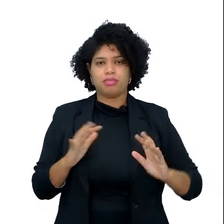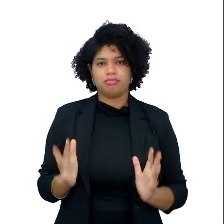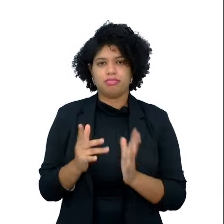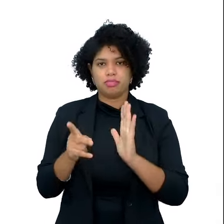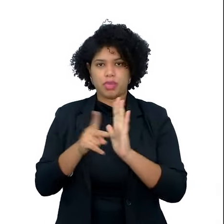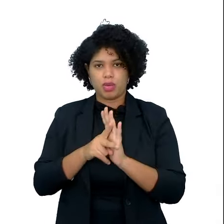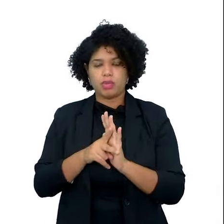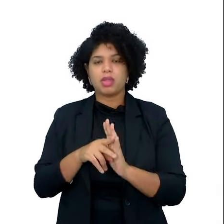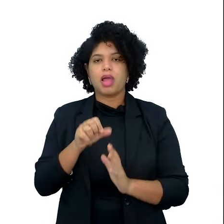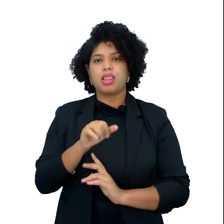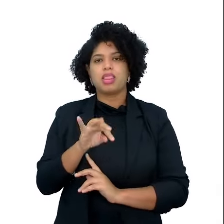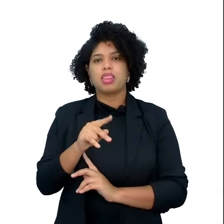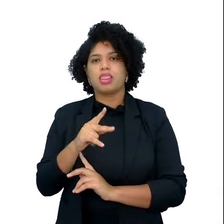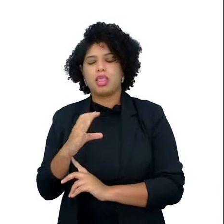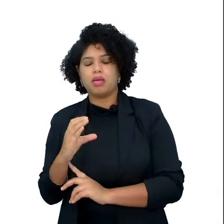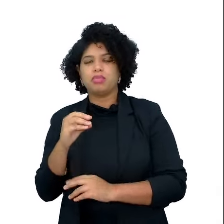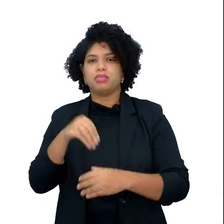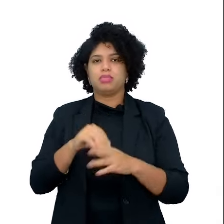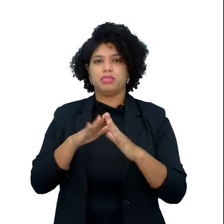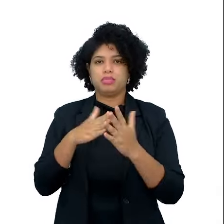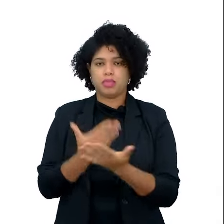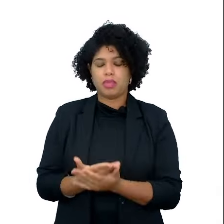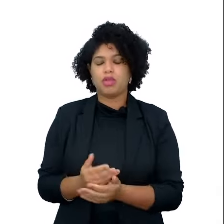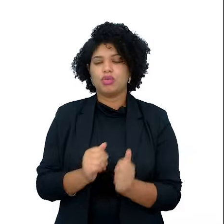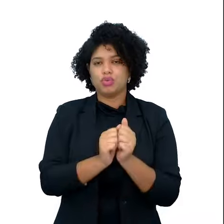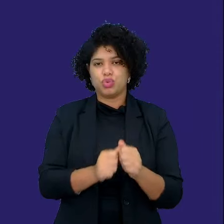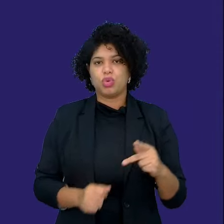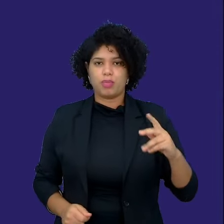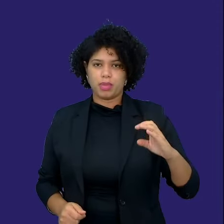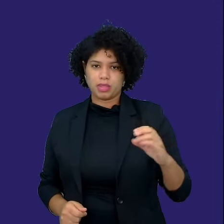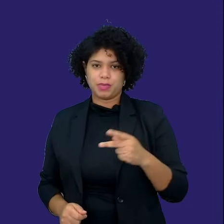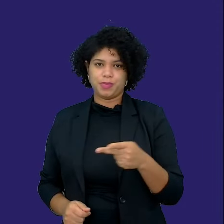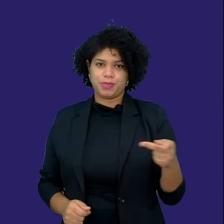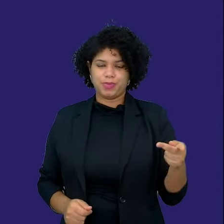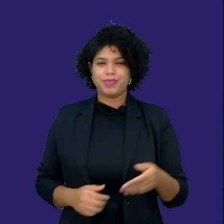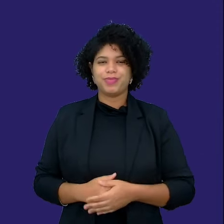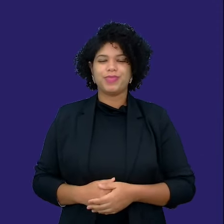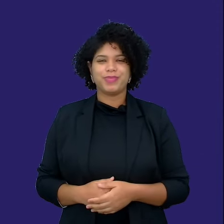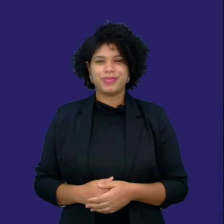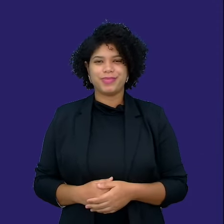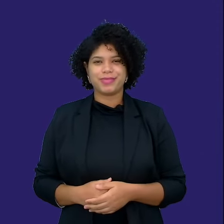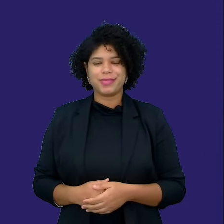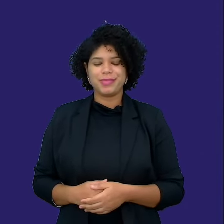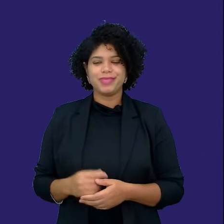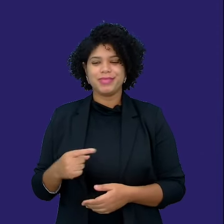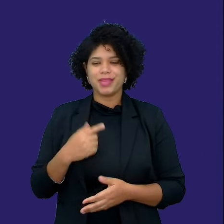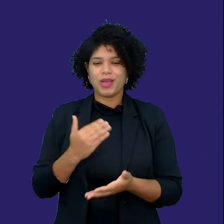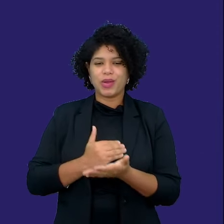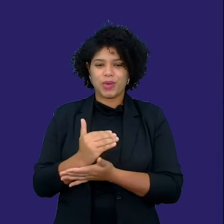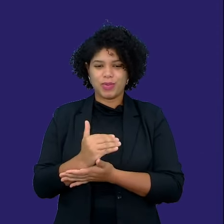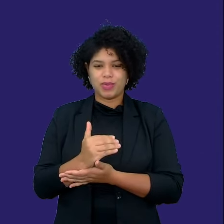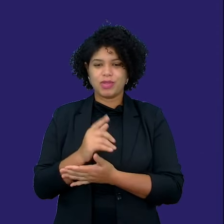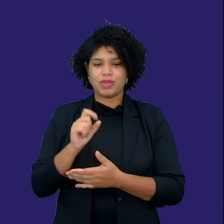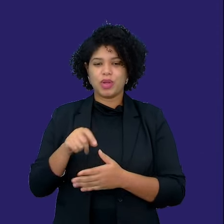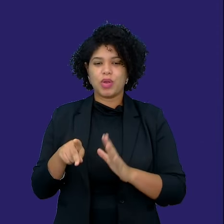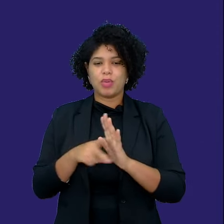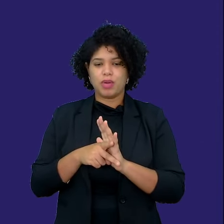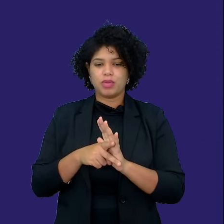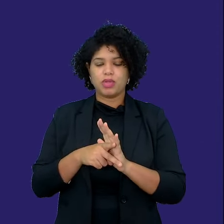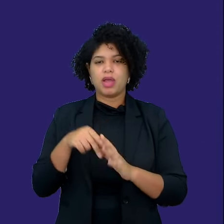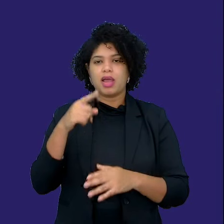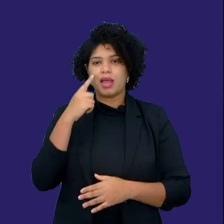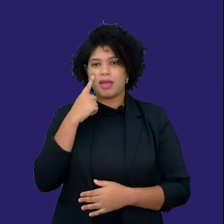no ATPC da escola, junto com o PC de vocês. Bom, então, iniciando aí, vamos falar um pouquinho sobre como